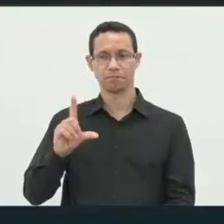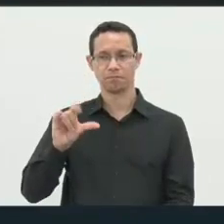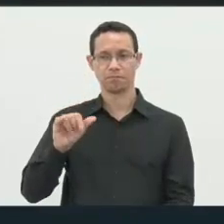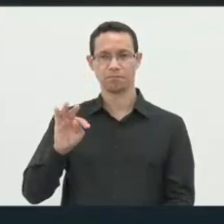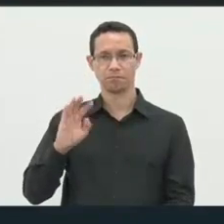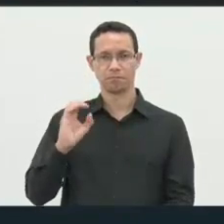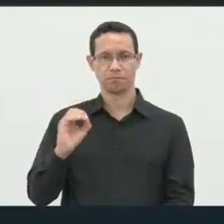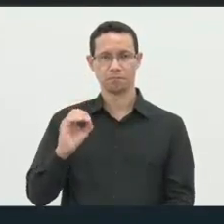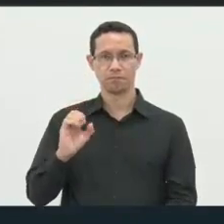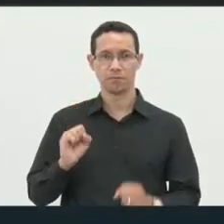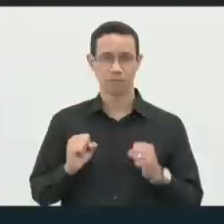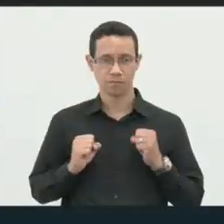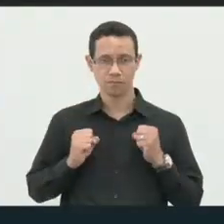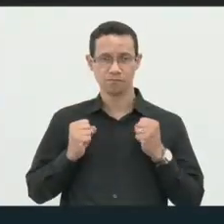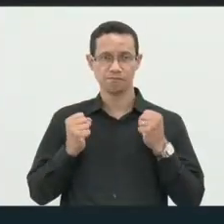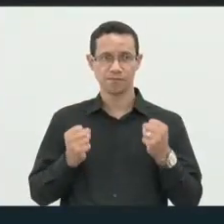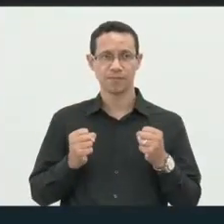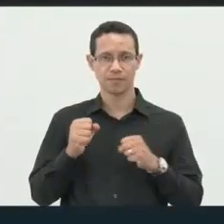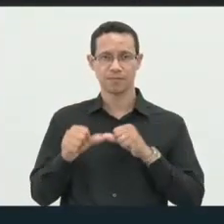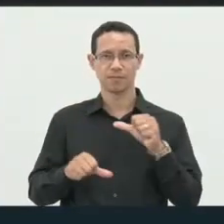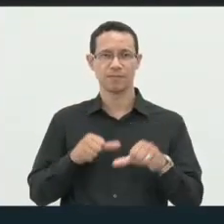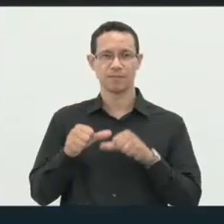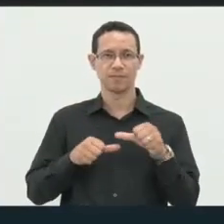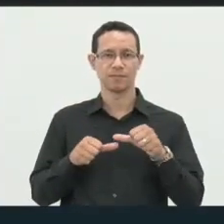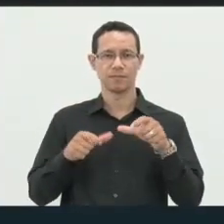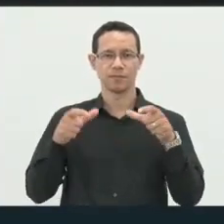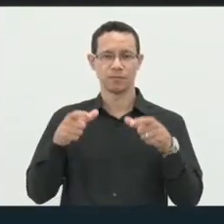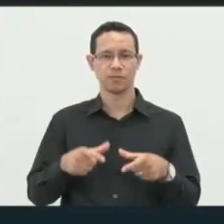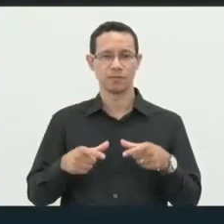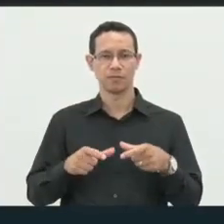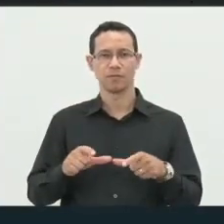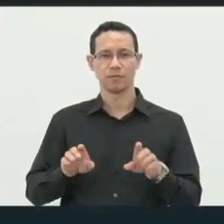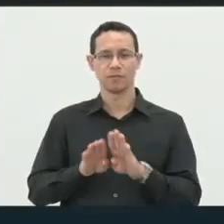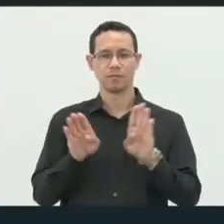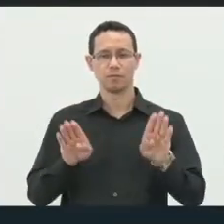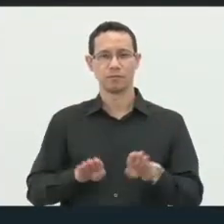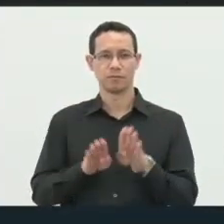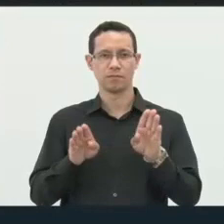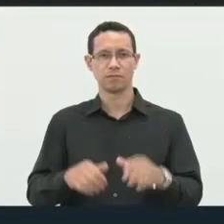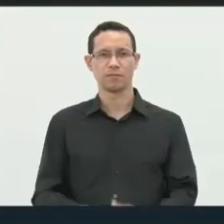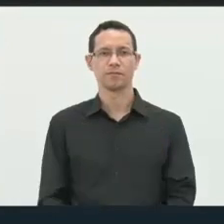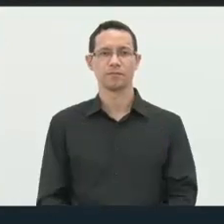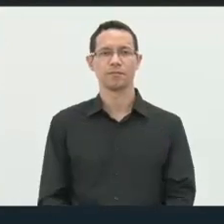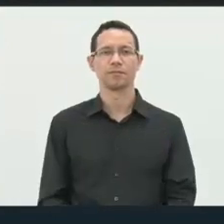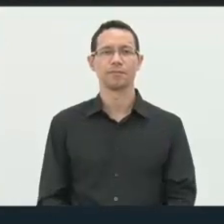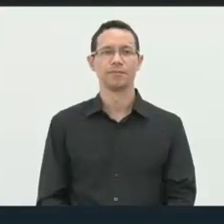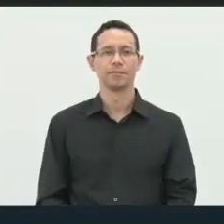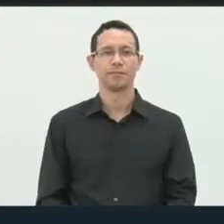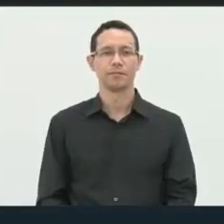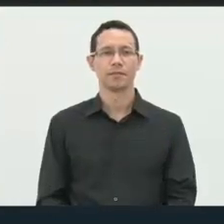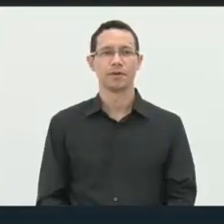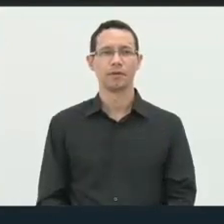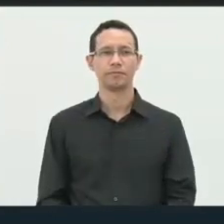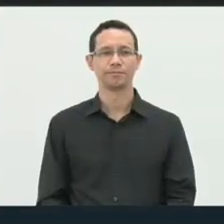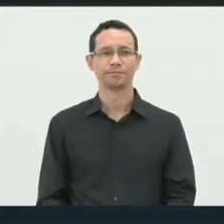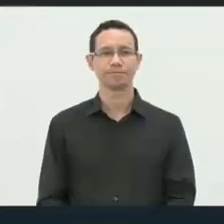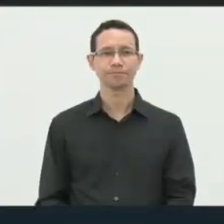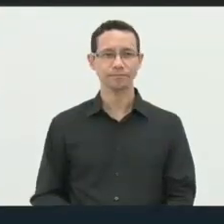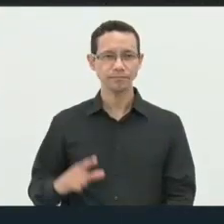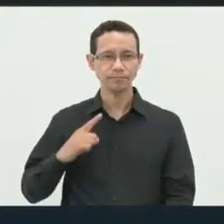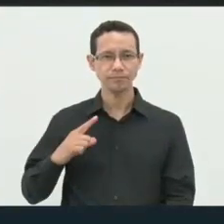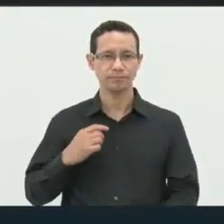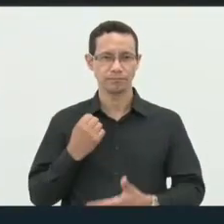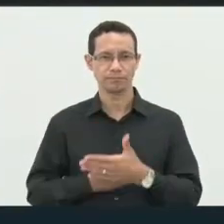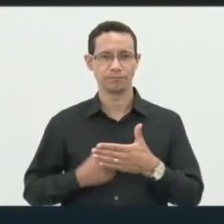empenhado na transformação do seu bairro Bonsucesso tinha uma militância muito importante